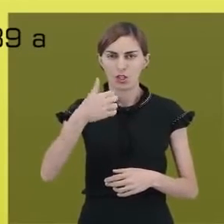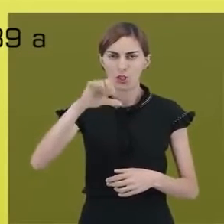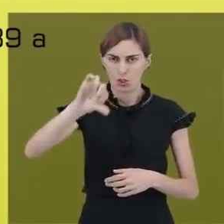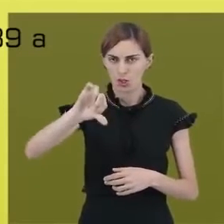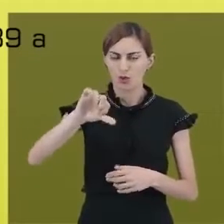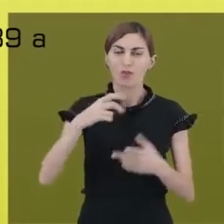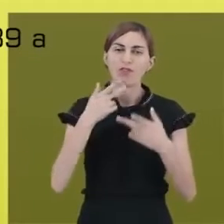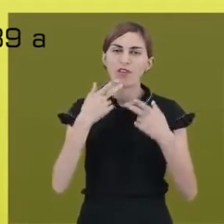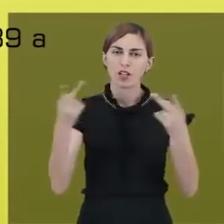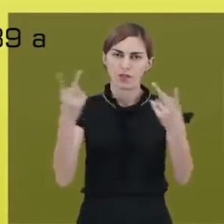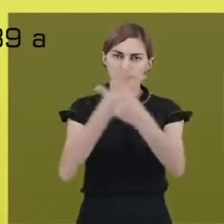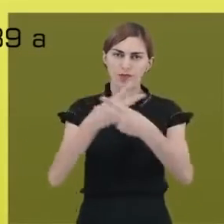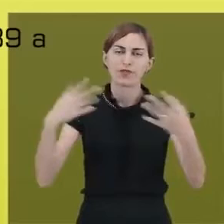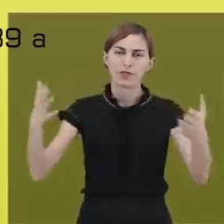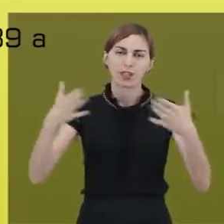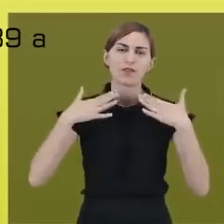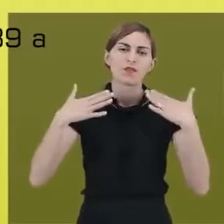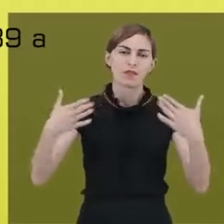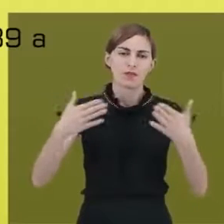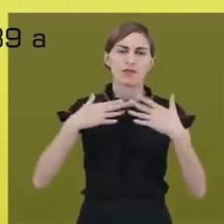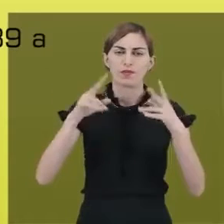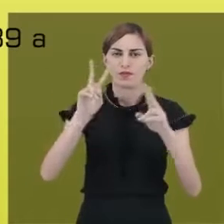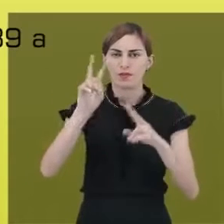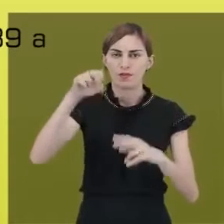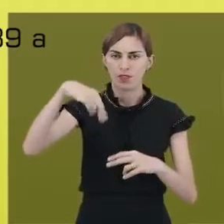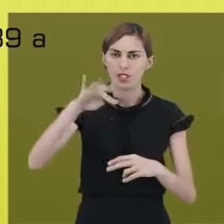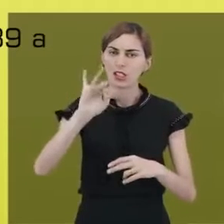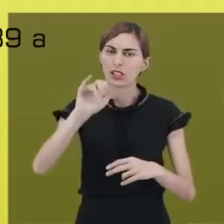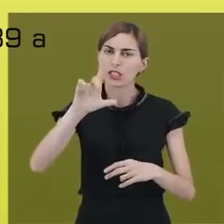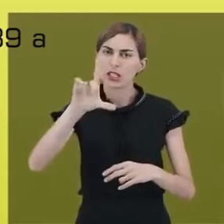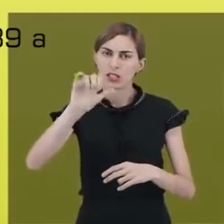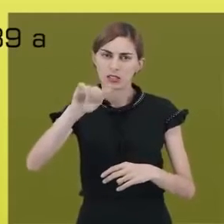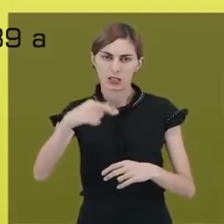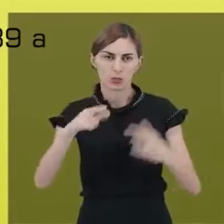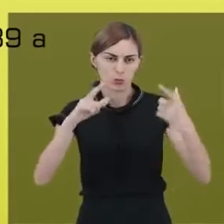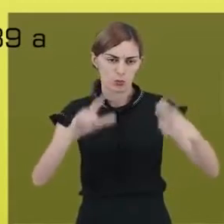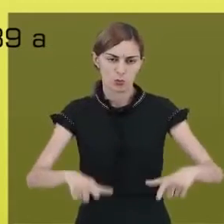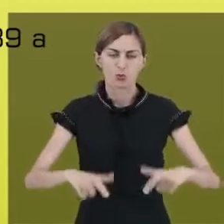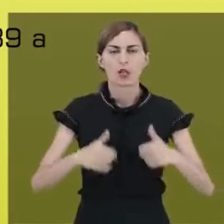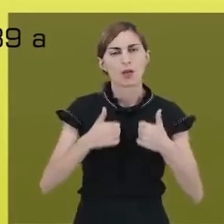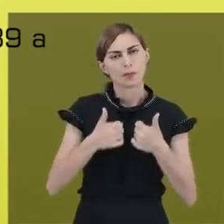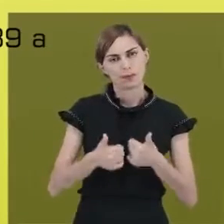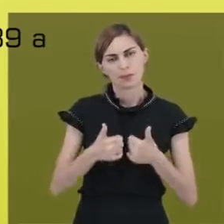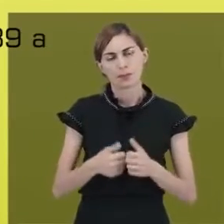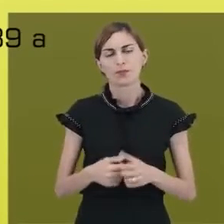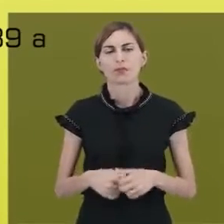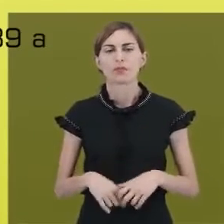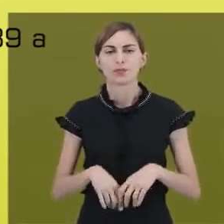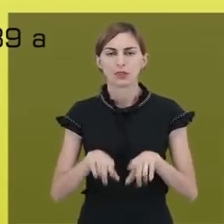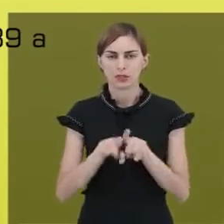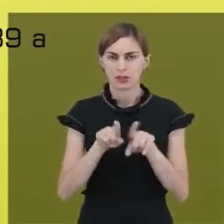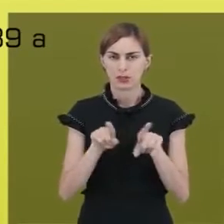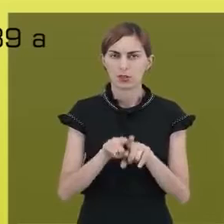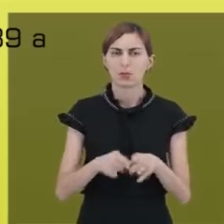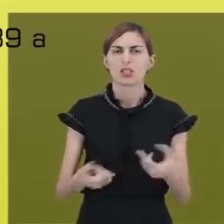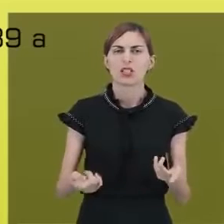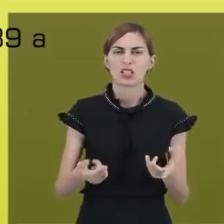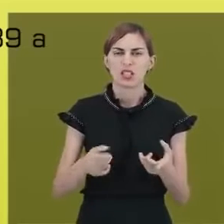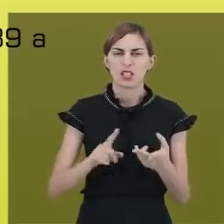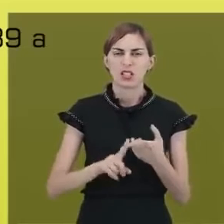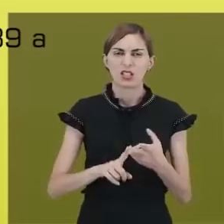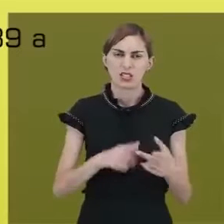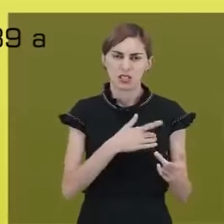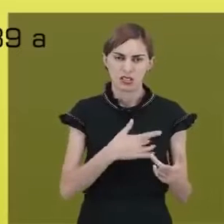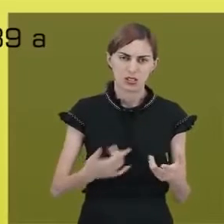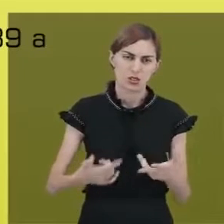ventilação, tá? E a questão também do conforto ambiental. As questões da insalubridade e